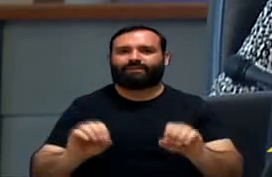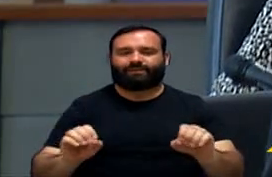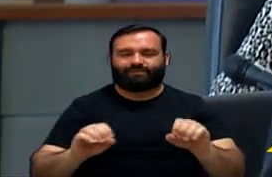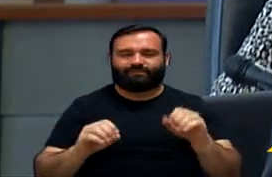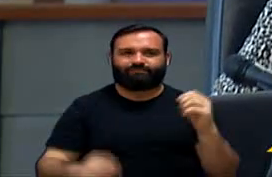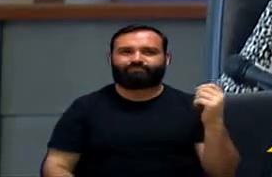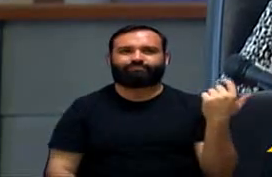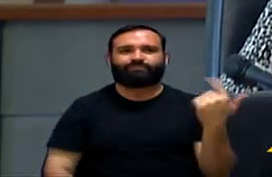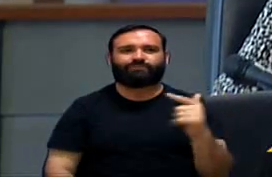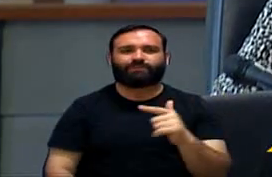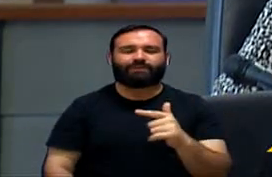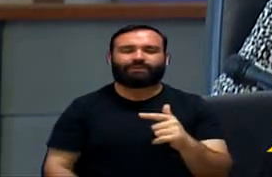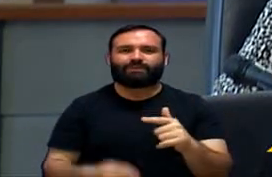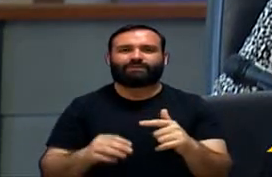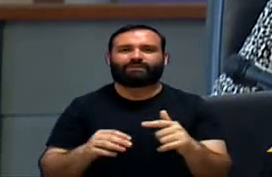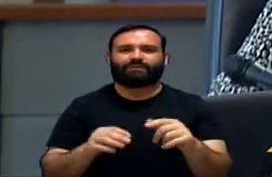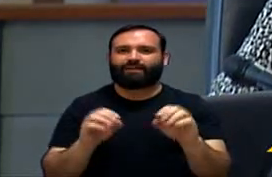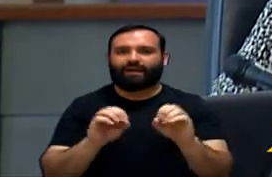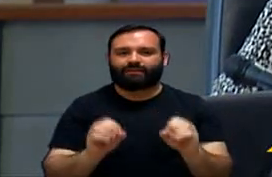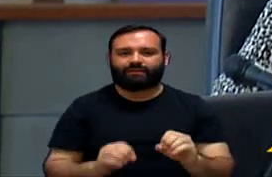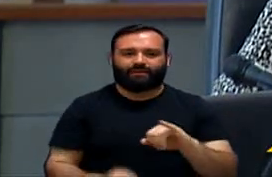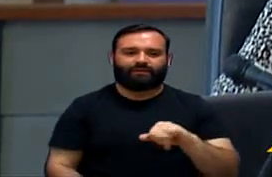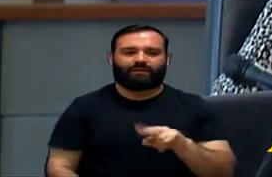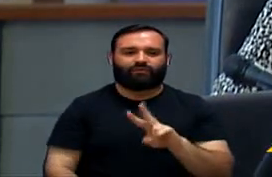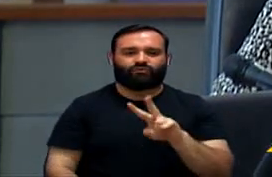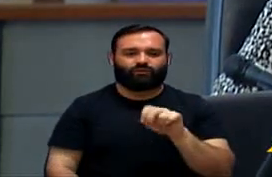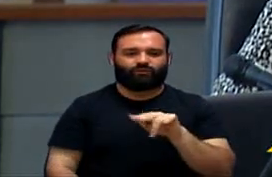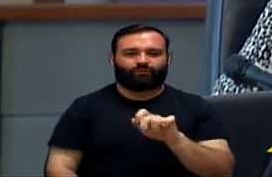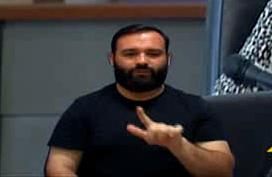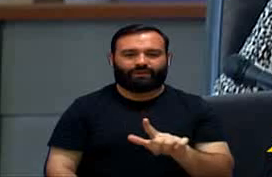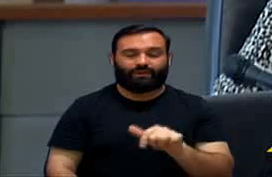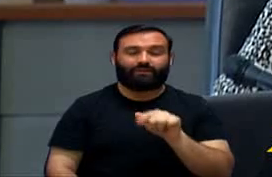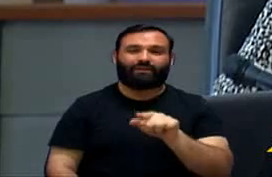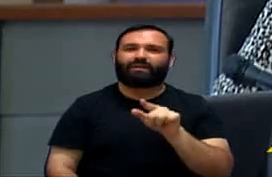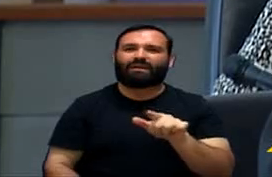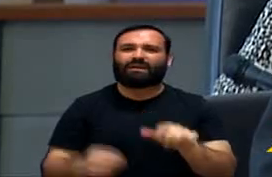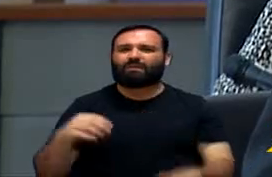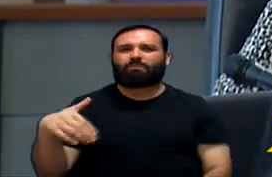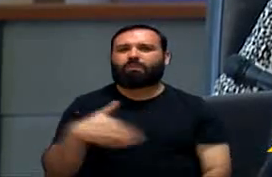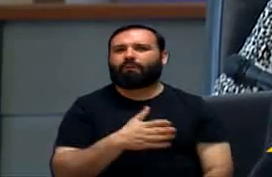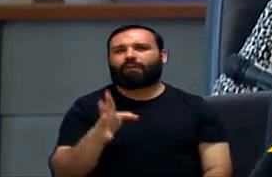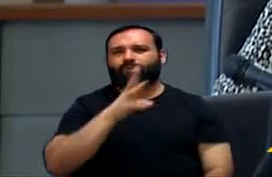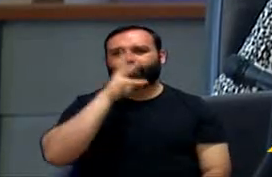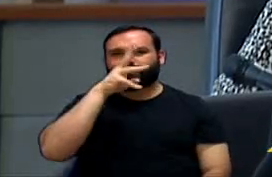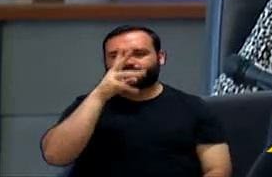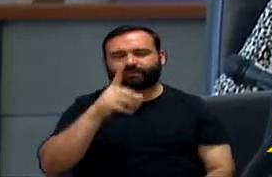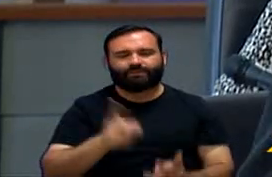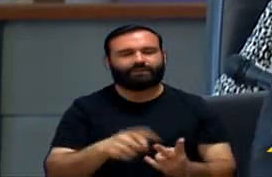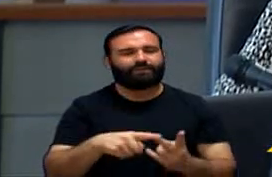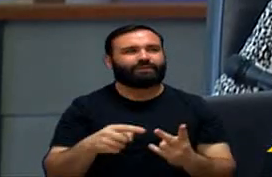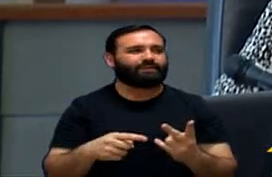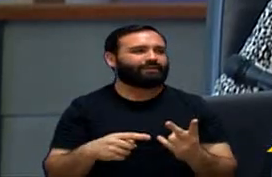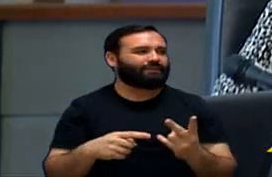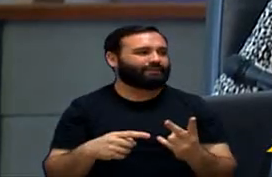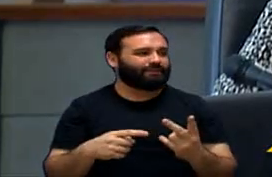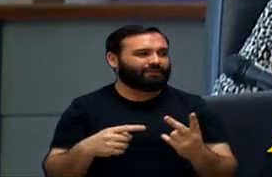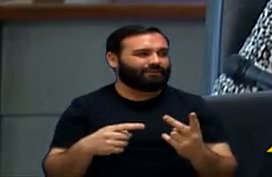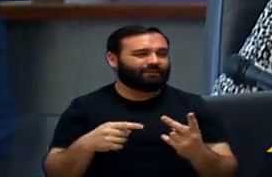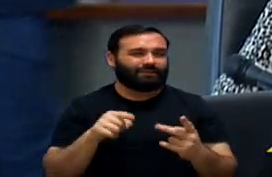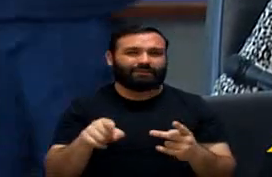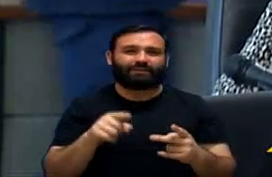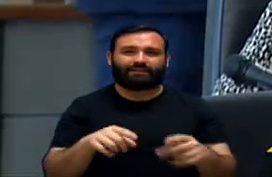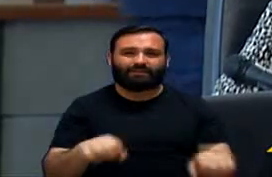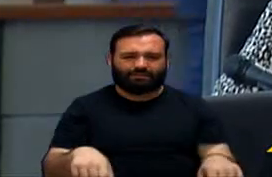como não tem um obstáculo ali na Juvenal Eles furam o farol eles arregaçam